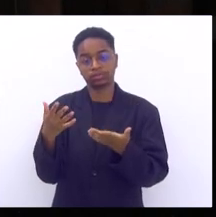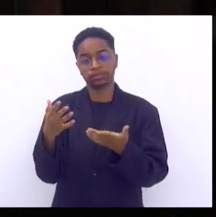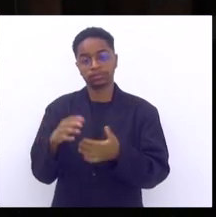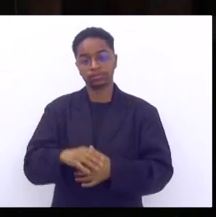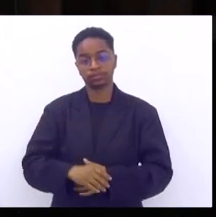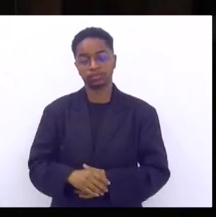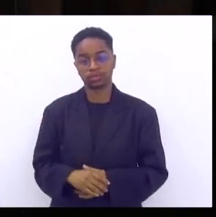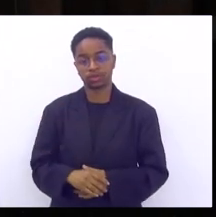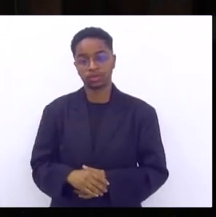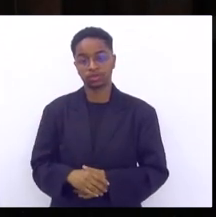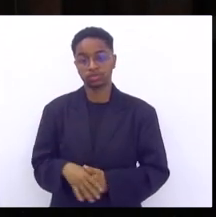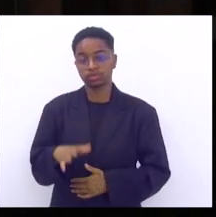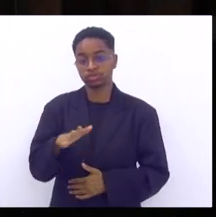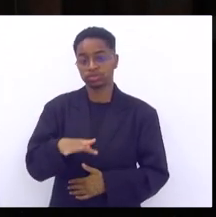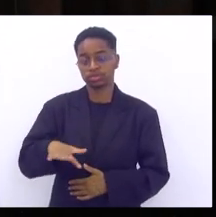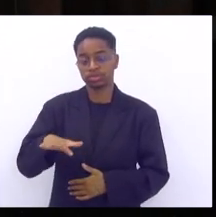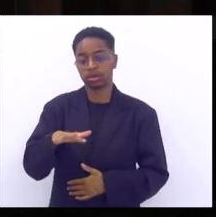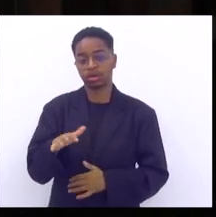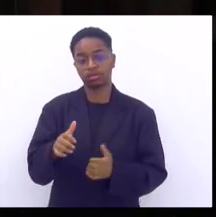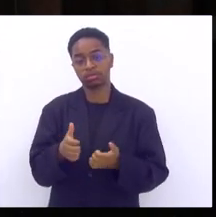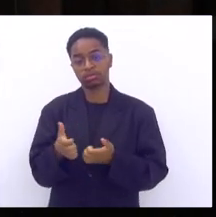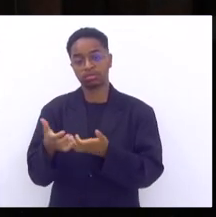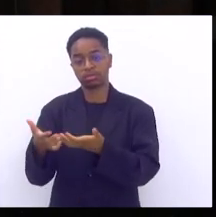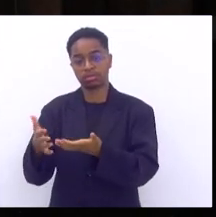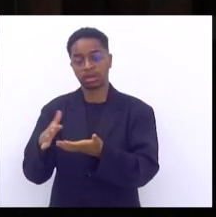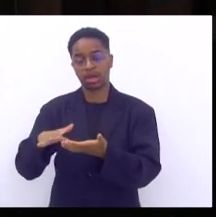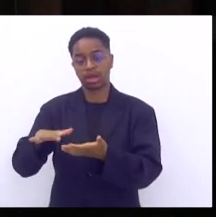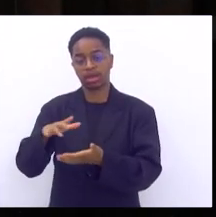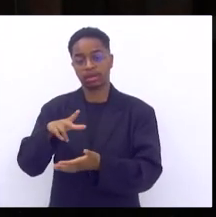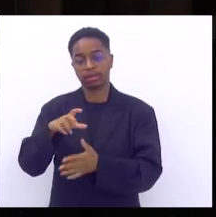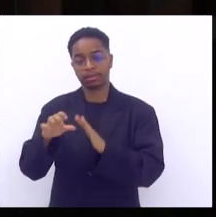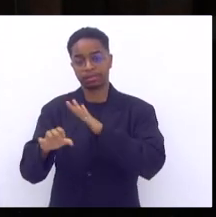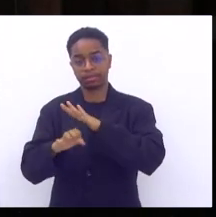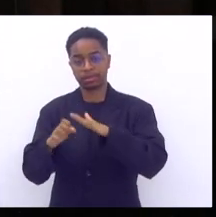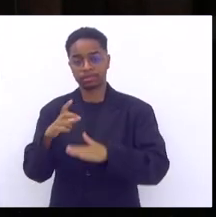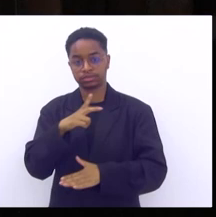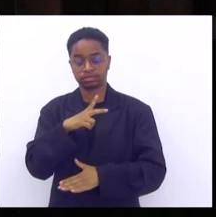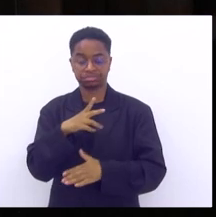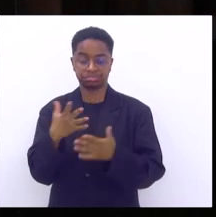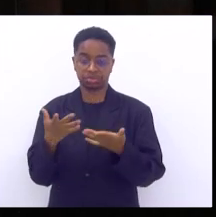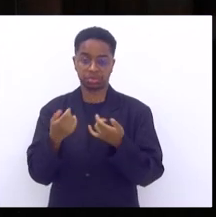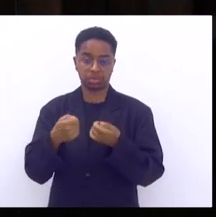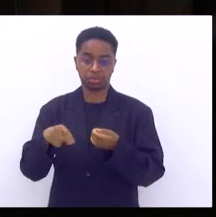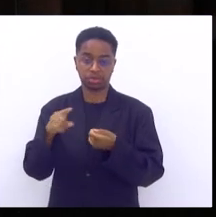vai conceder isso à iniciativa privada, ele não teria um gasto